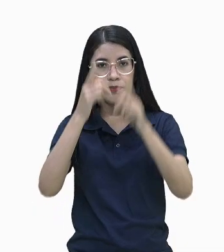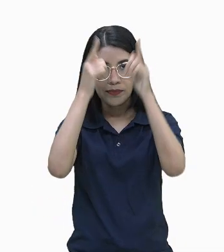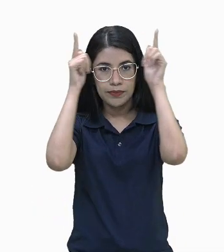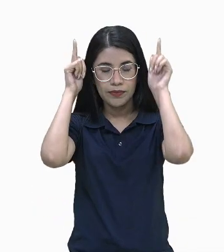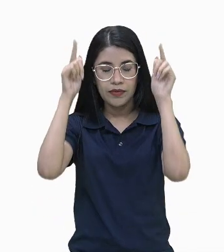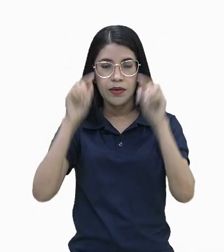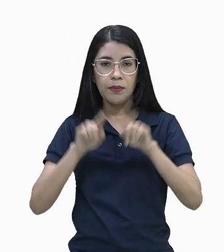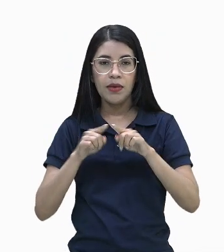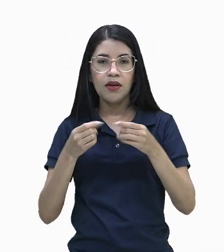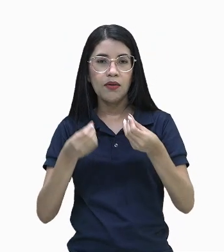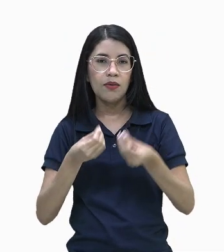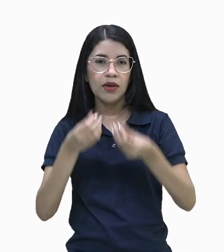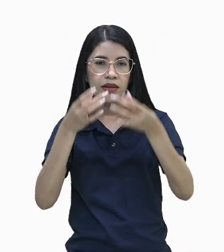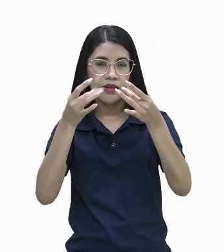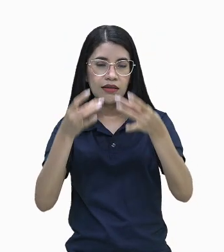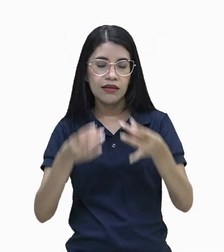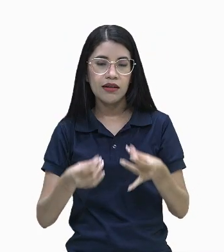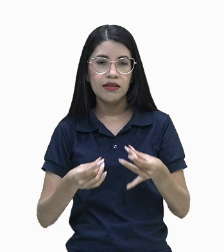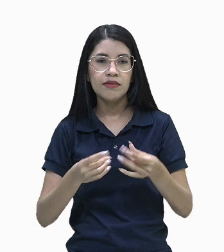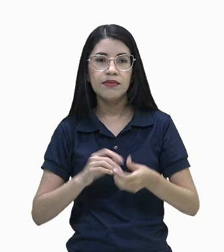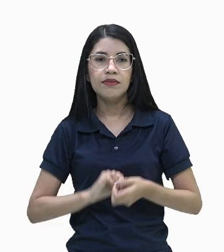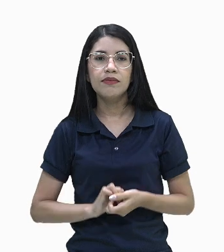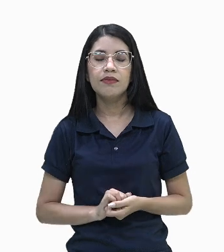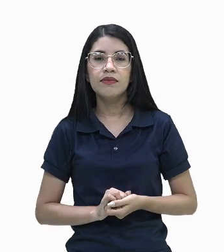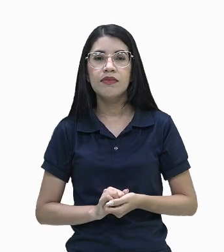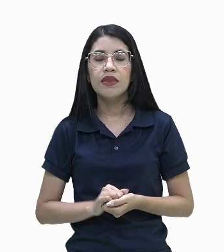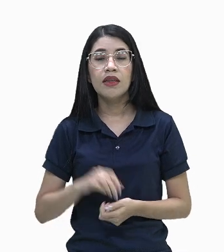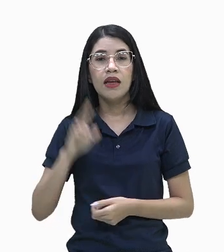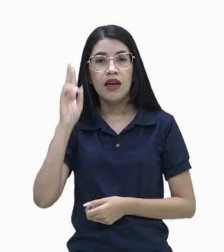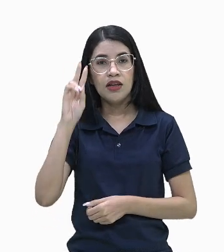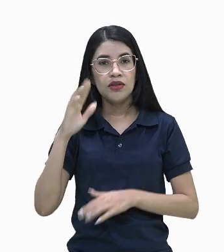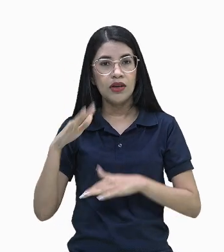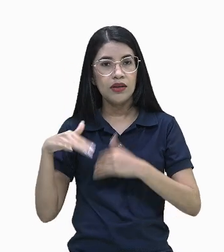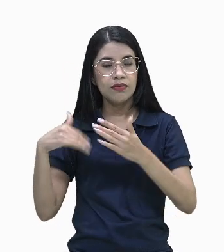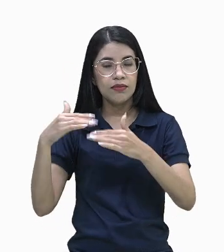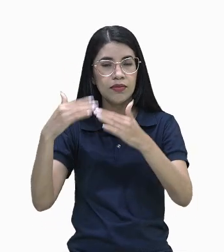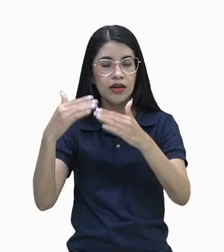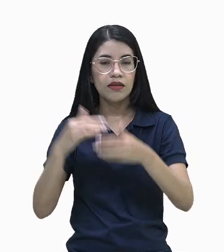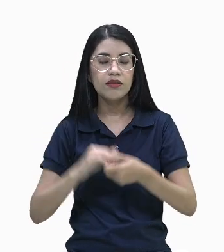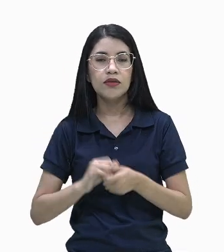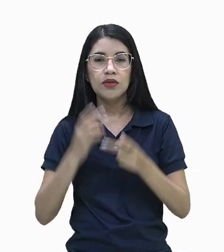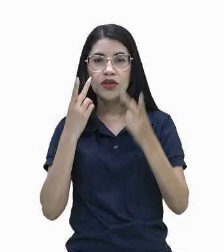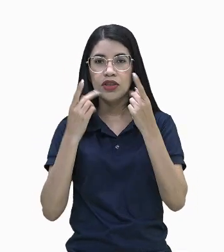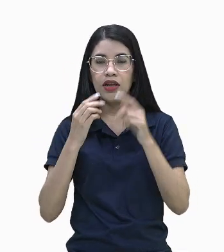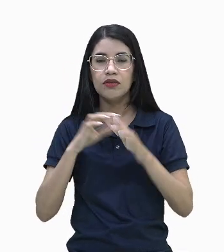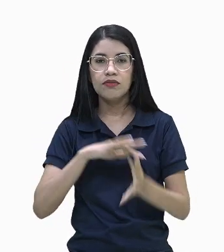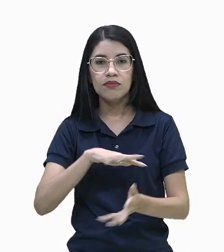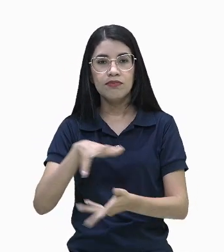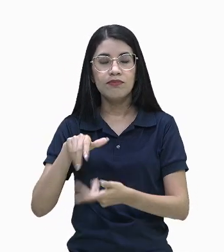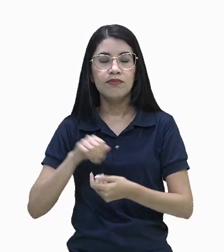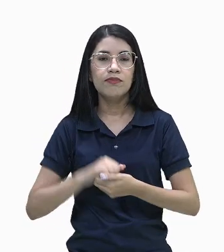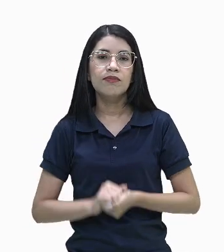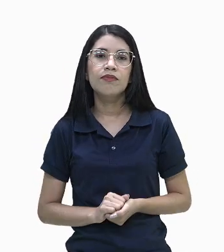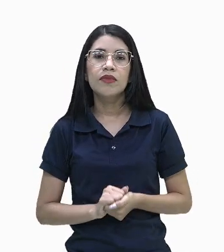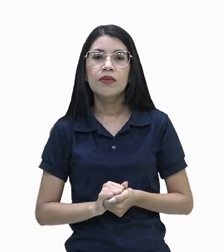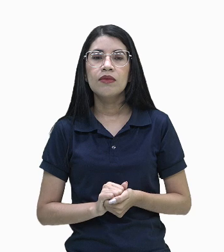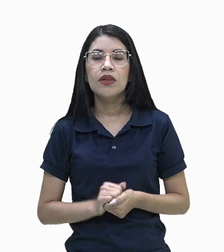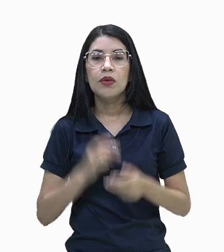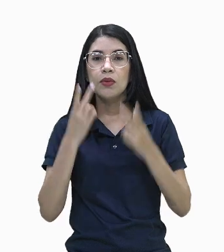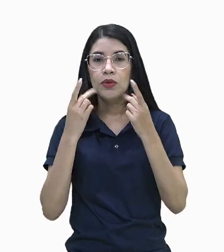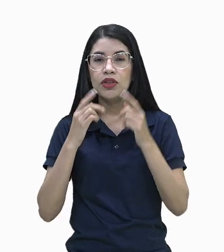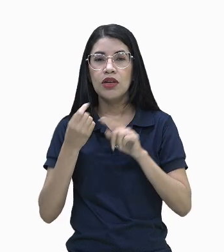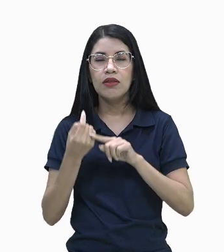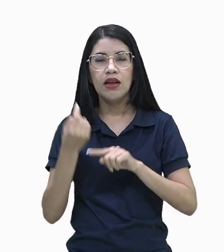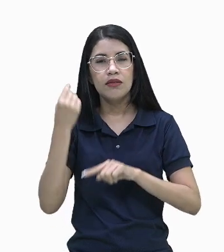falar sobre isso? A história e evolução do teatro mundial, teatro na antiguidade. Grécia, segundo